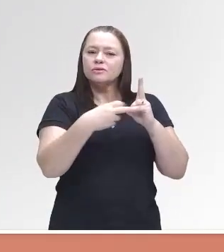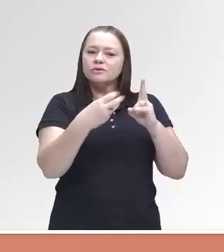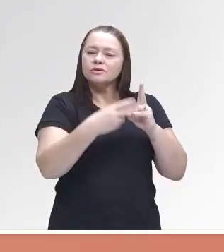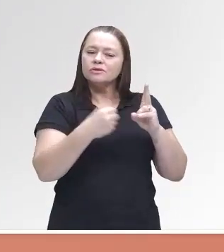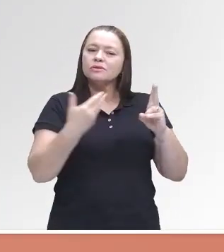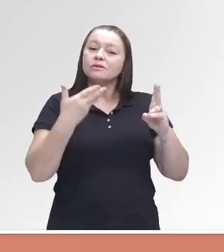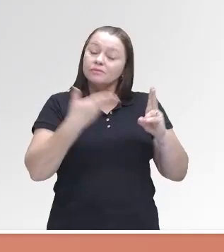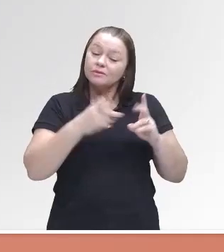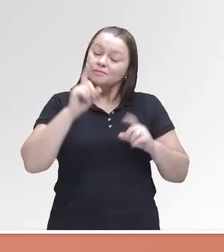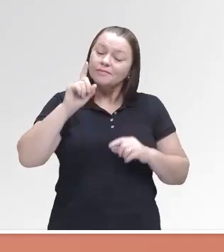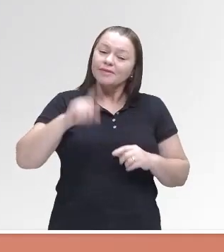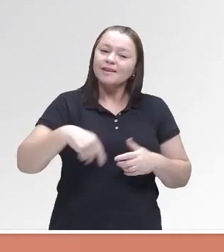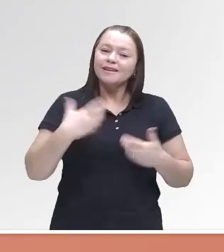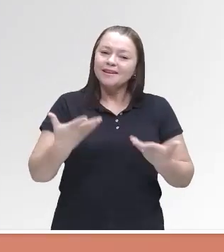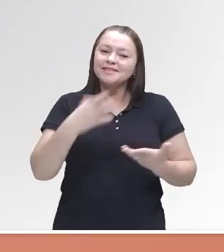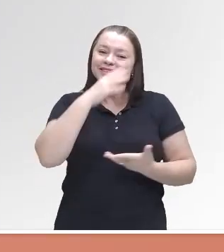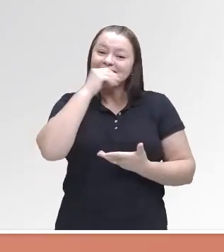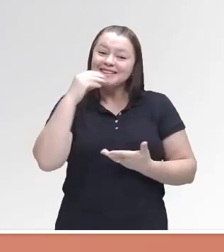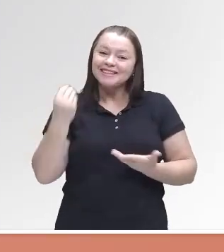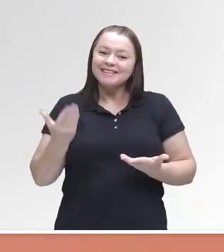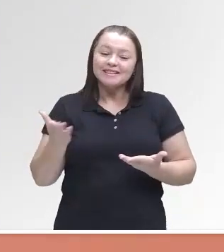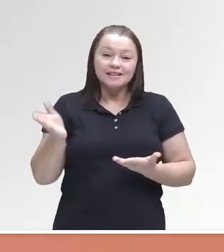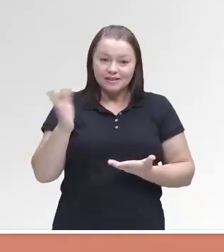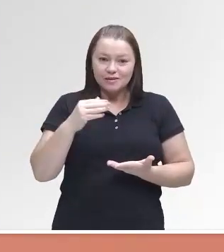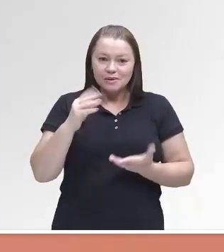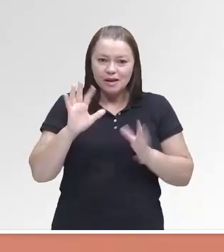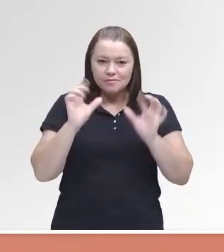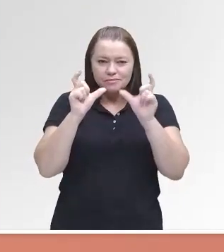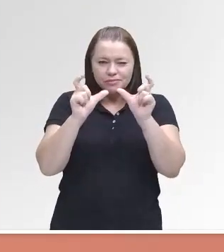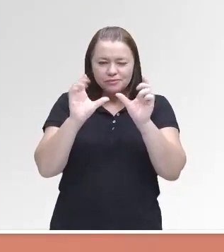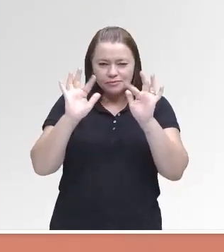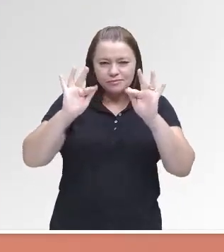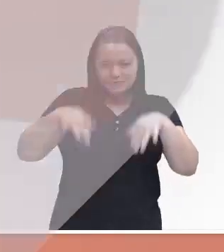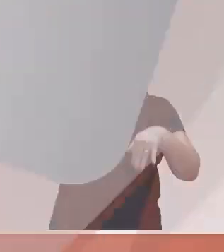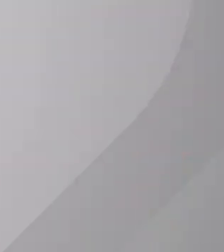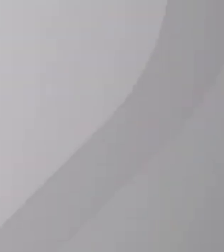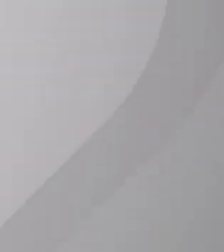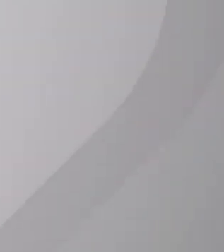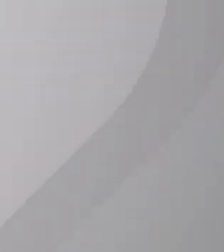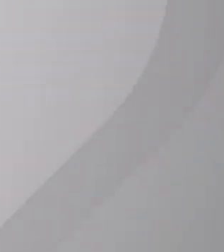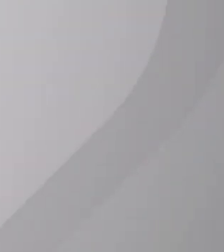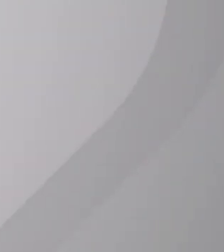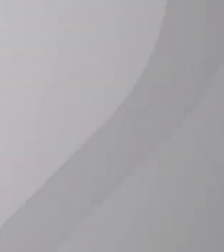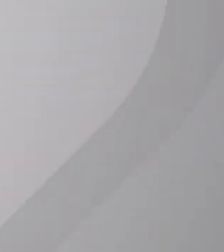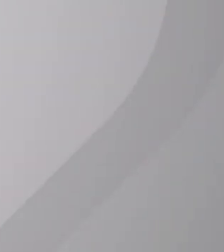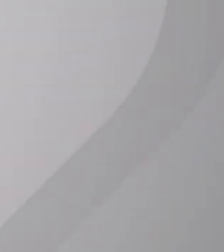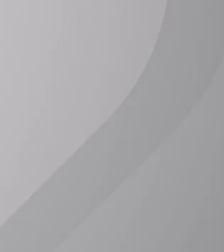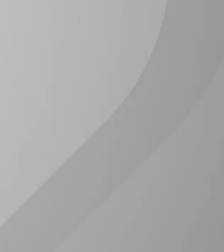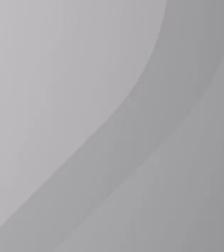indígenas. É isso aí, crianças. Vamos lá às nossas considerações finais?